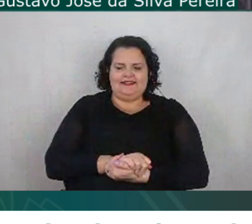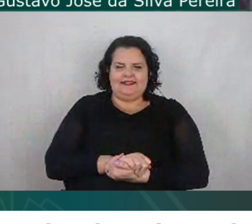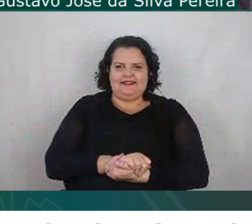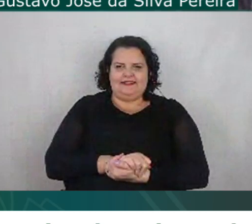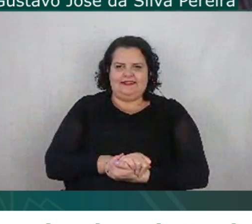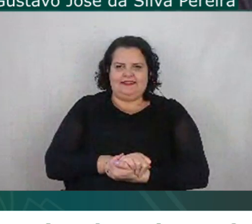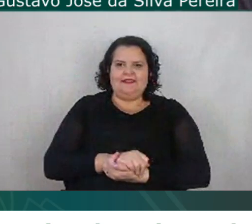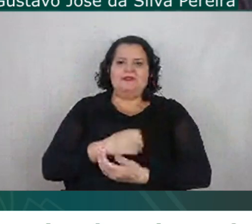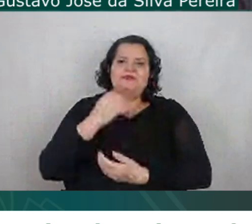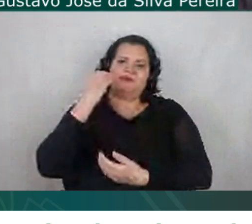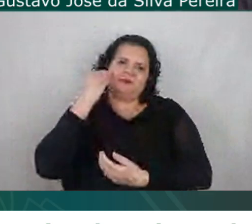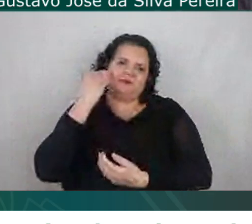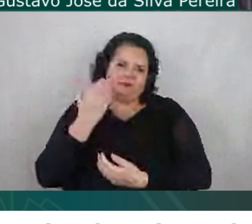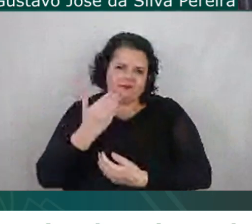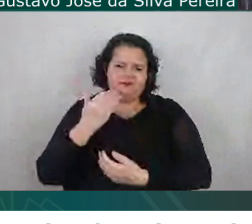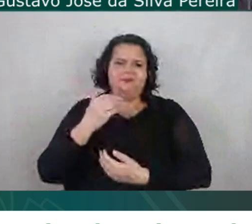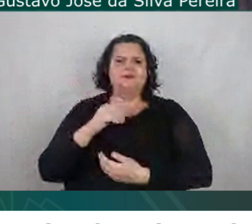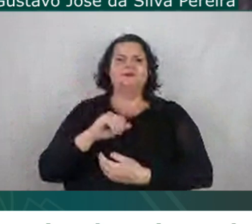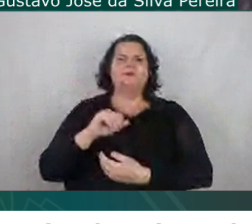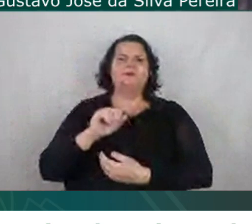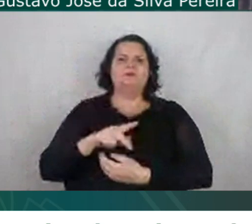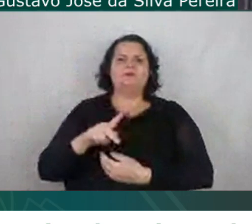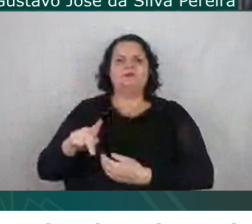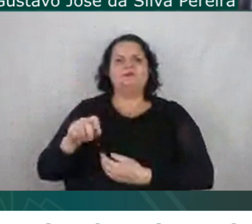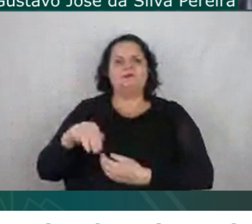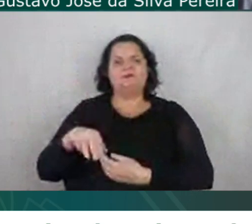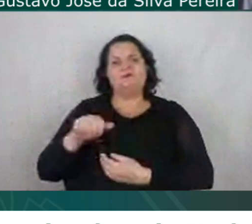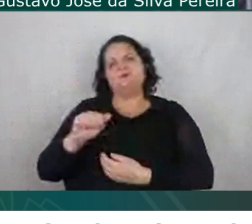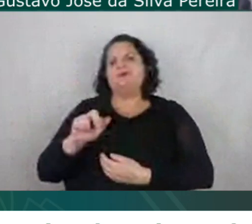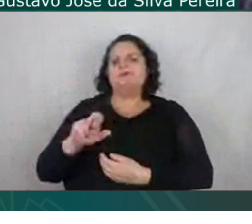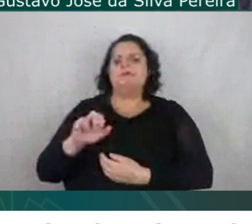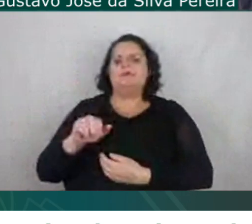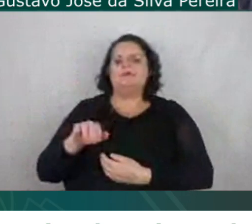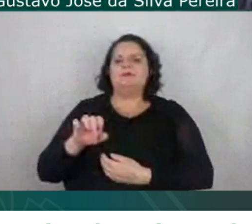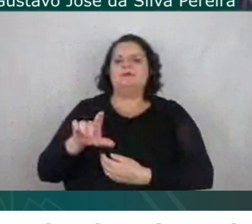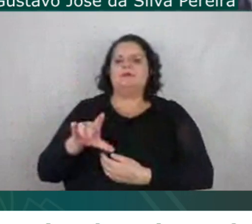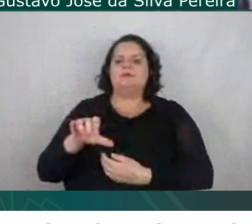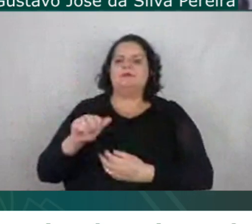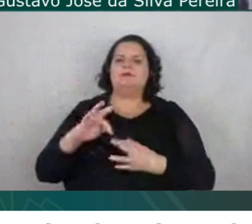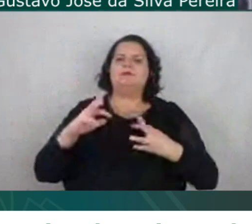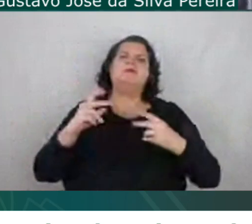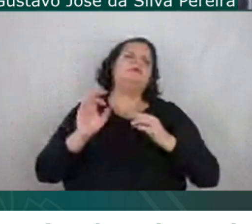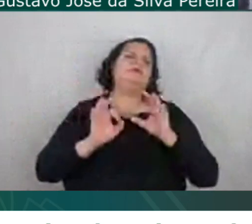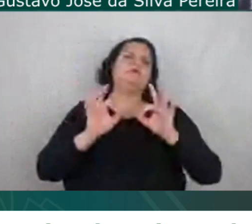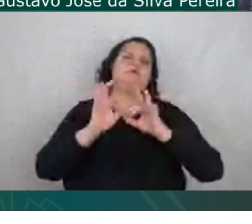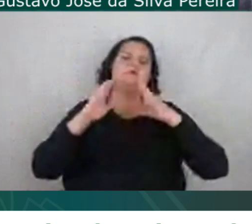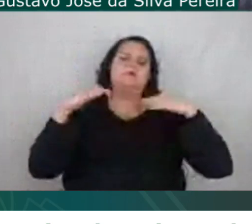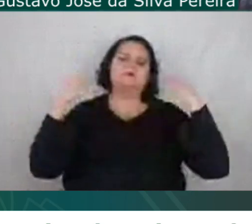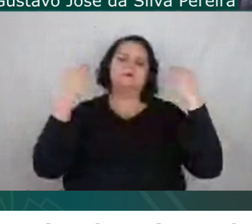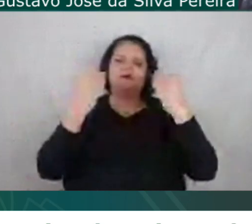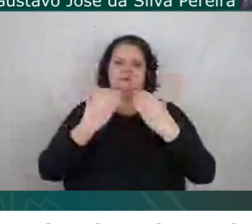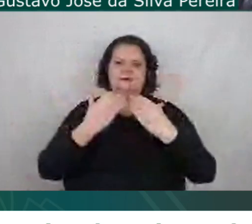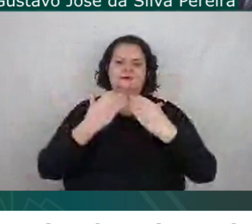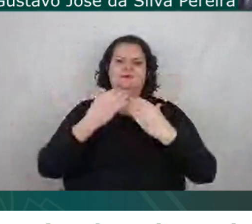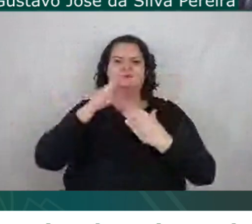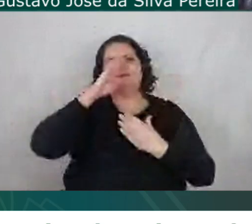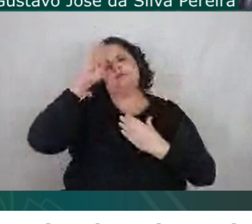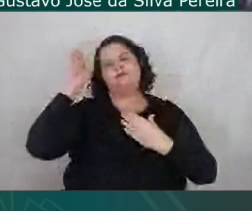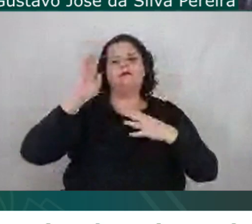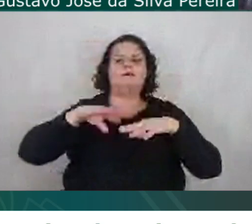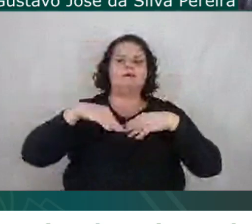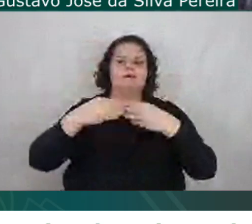Muito obrigado, professora Marimélia e toda a organização do Congresso Unifesp, Acadêmico Unifesp em